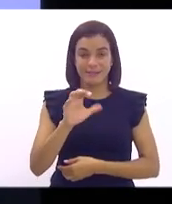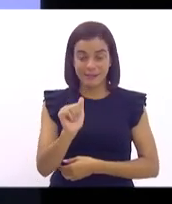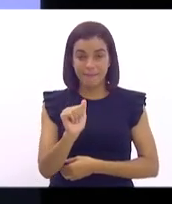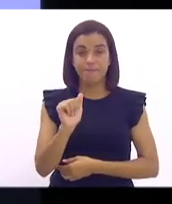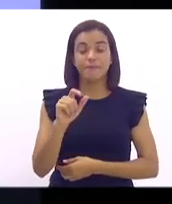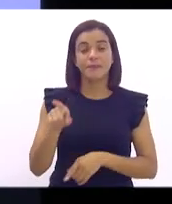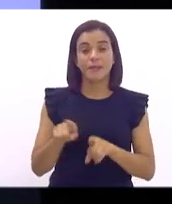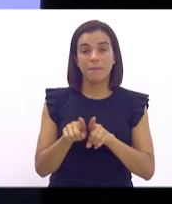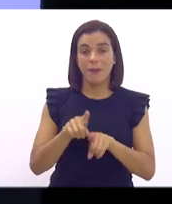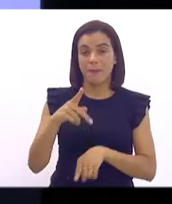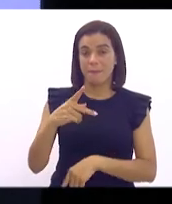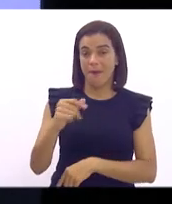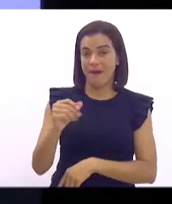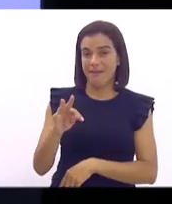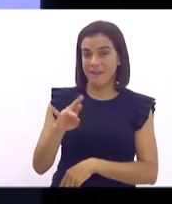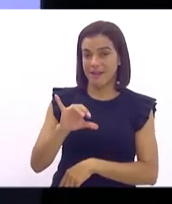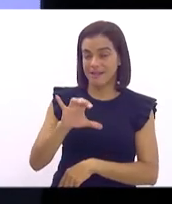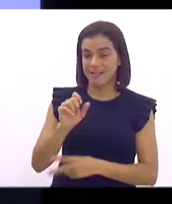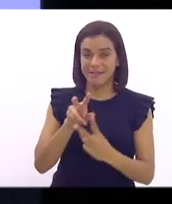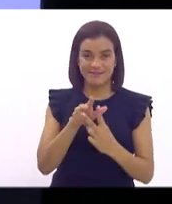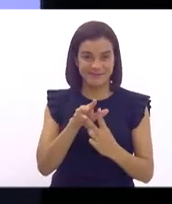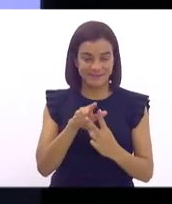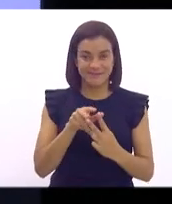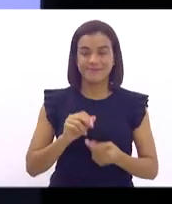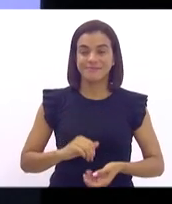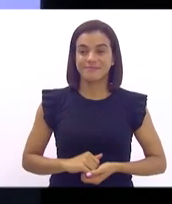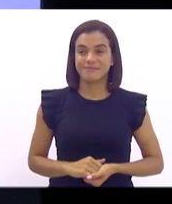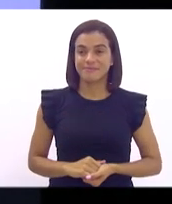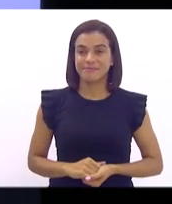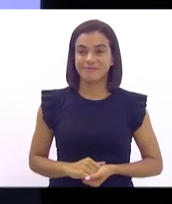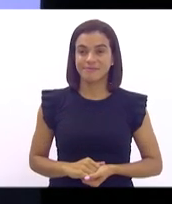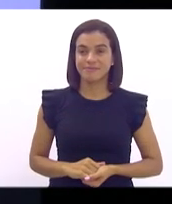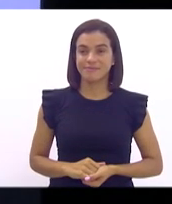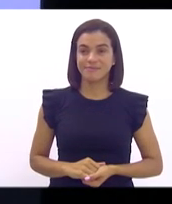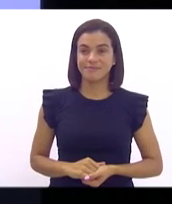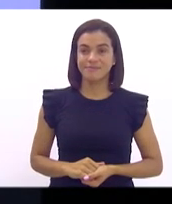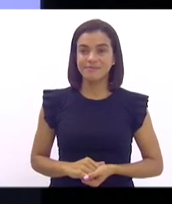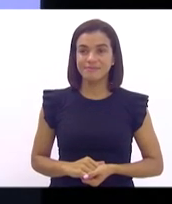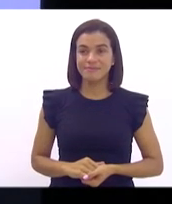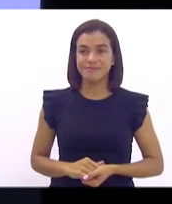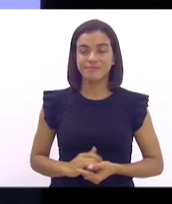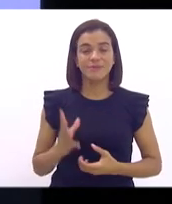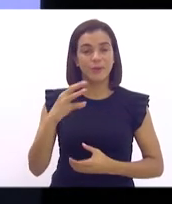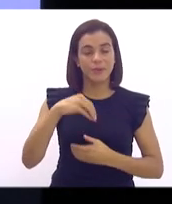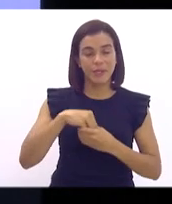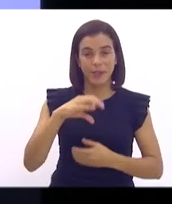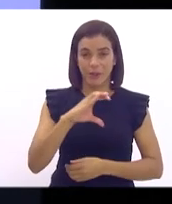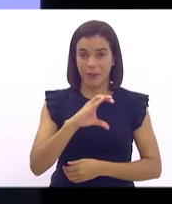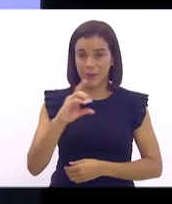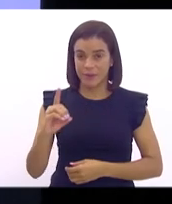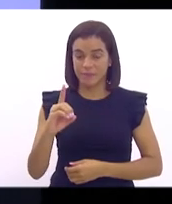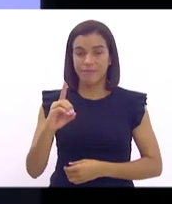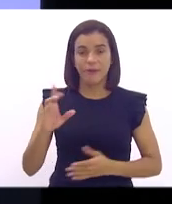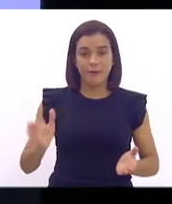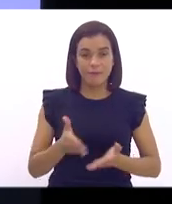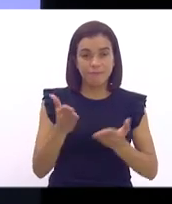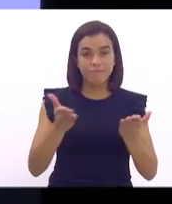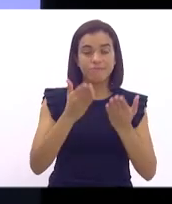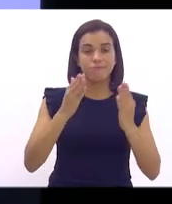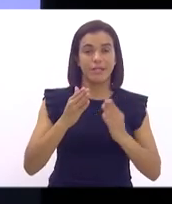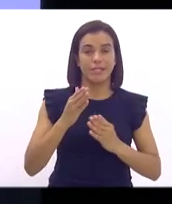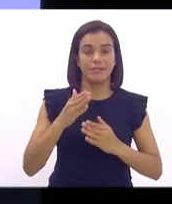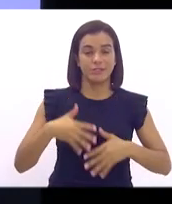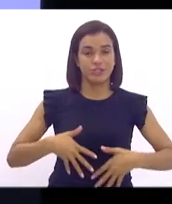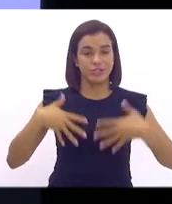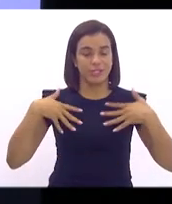pela doutora Patrícia Carvão. Pode passar, por gentileza. Então, dentro da Coordenação Geral de Promoção de Dignidade da Pessoa Humana,